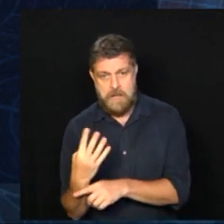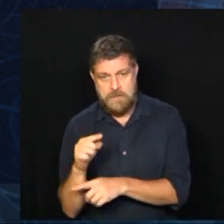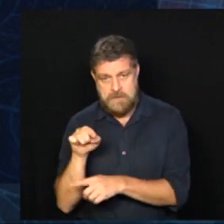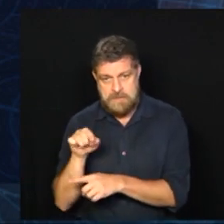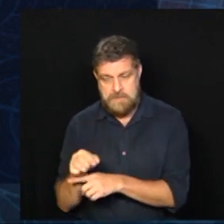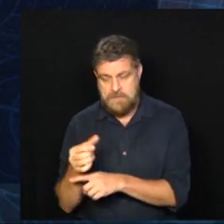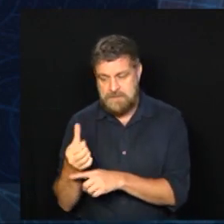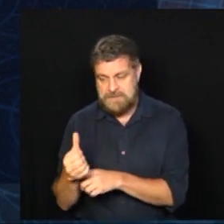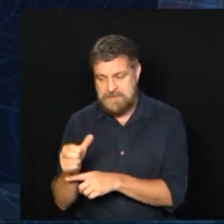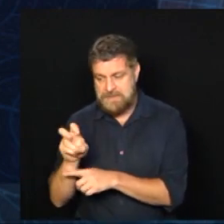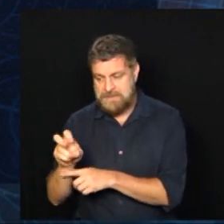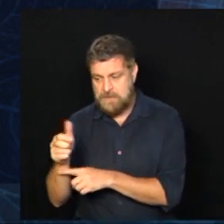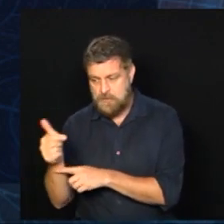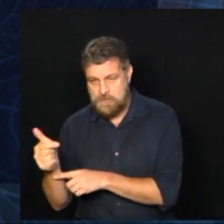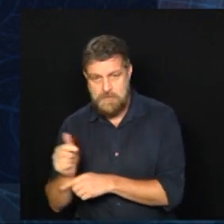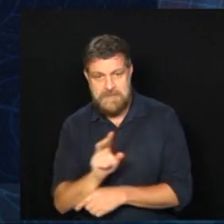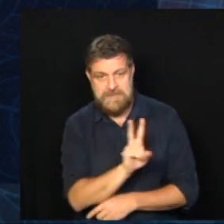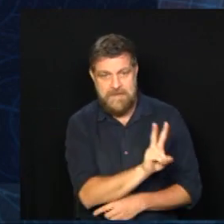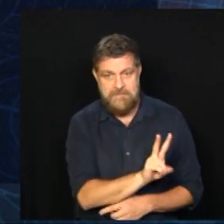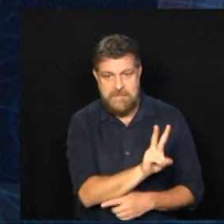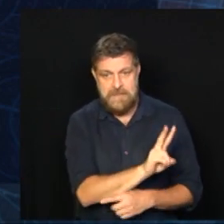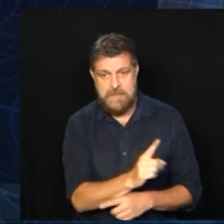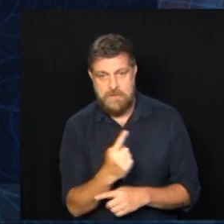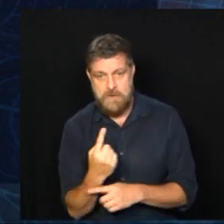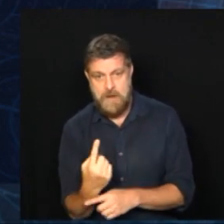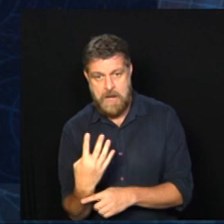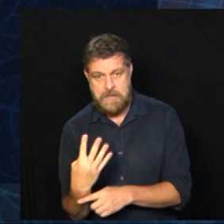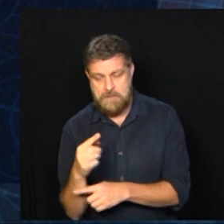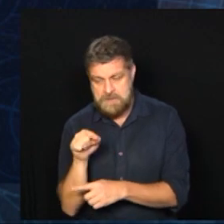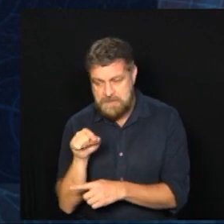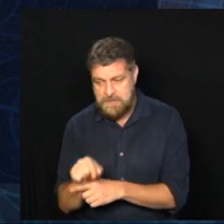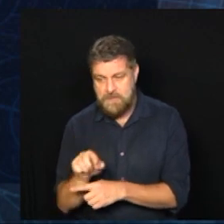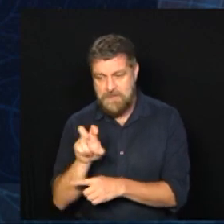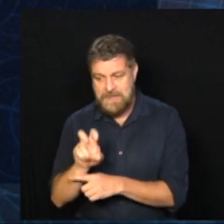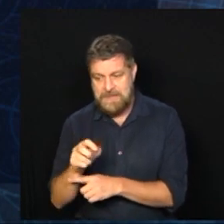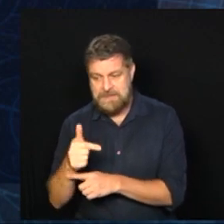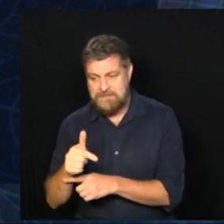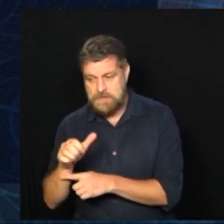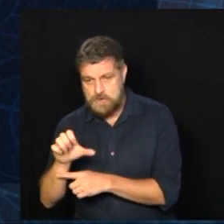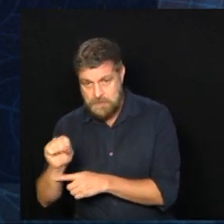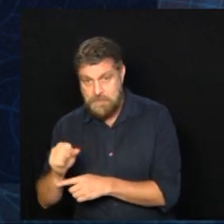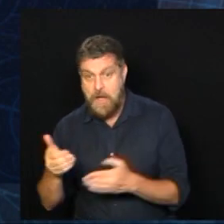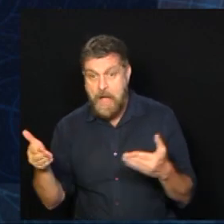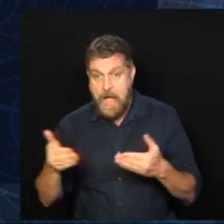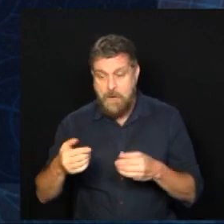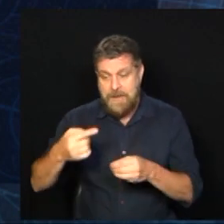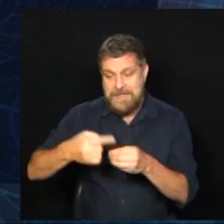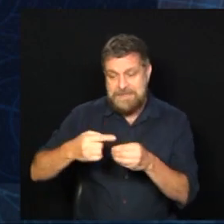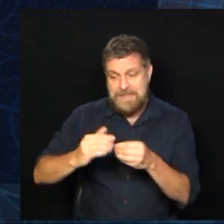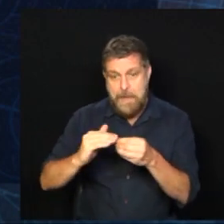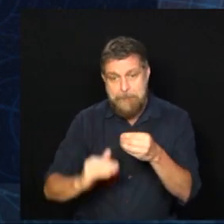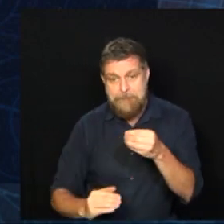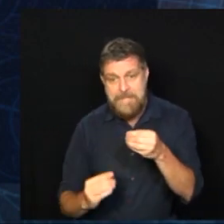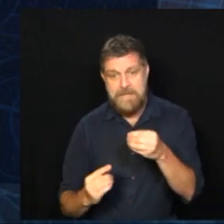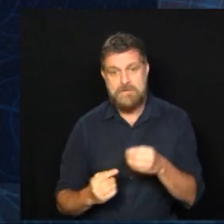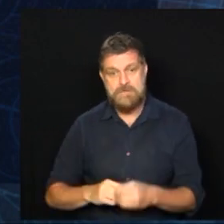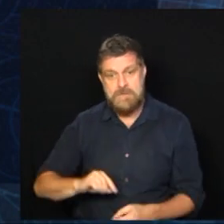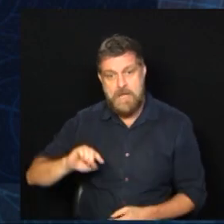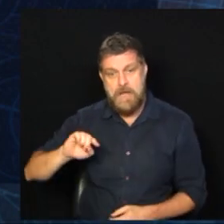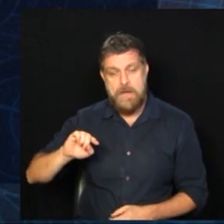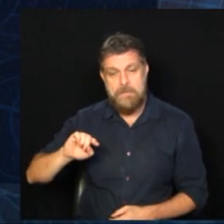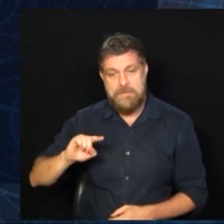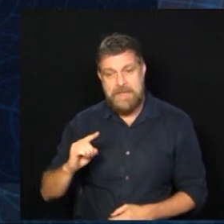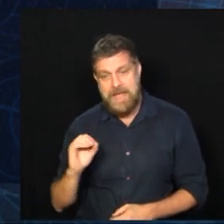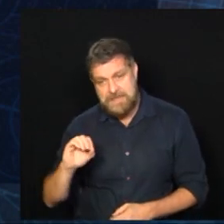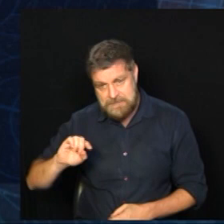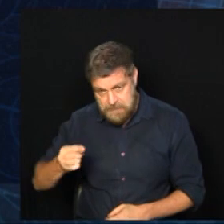14.652. Valinhos, 14.528. Agora os municípios com menos de 10 mil casos da Covid-19.